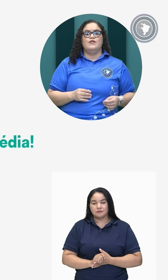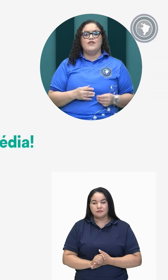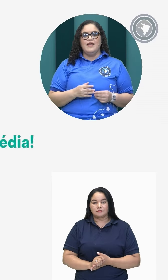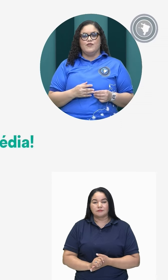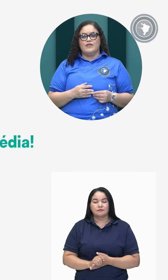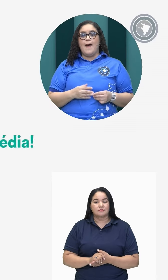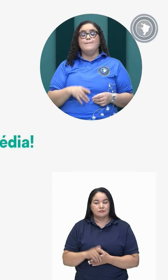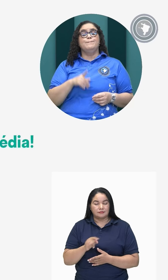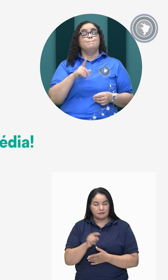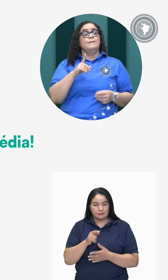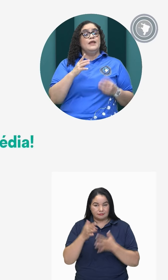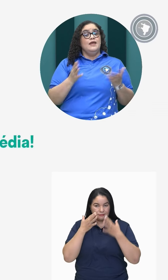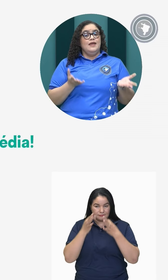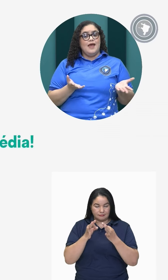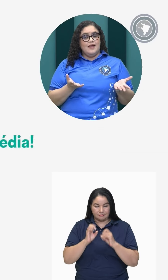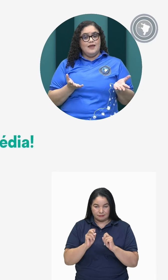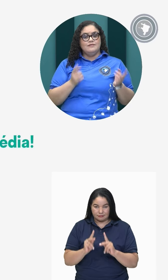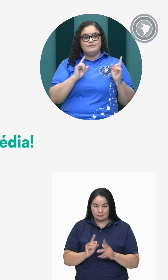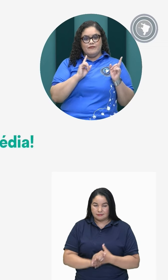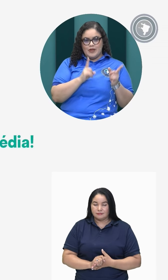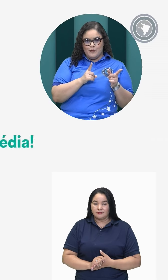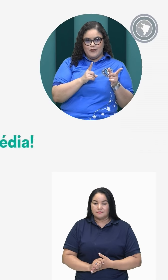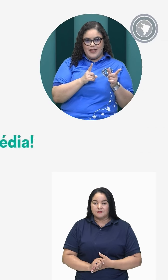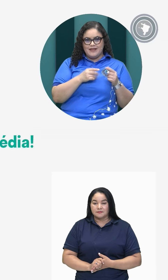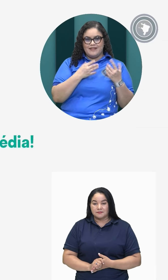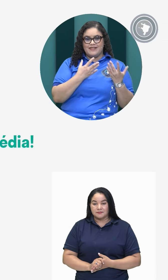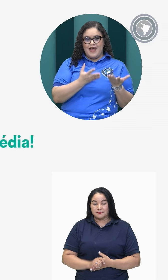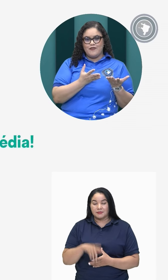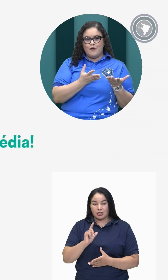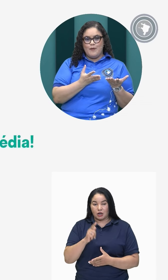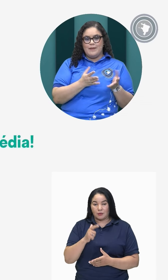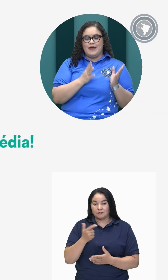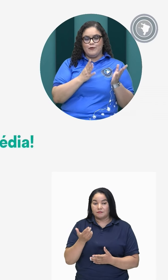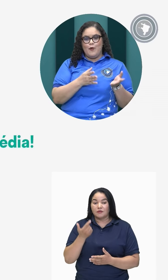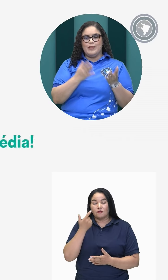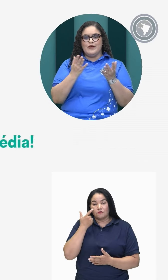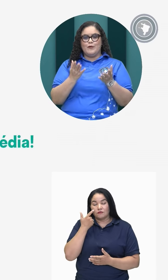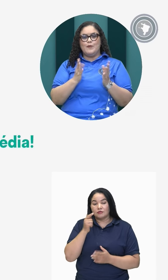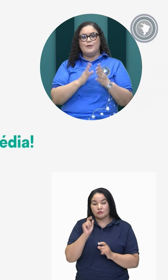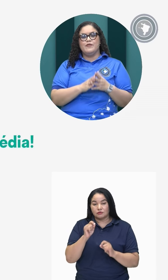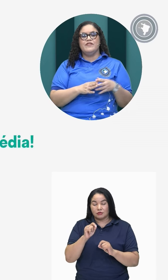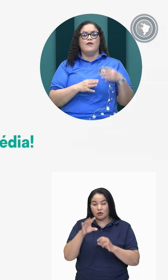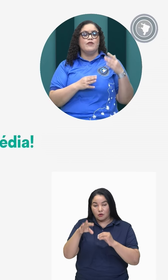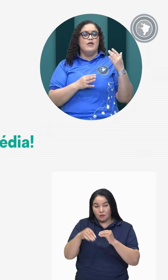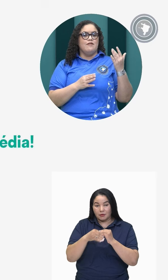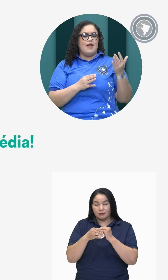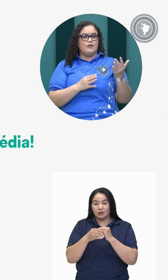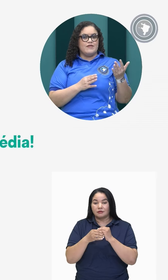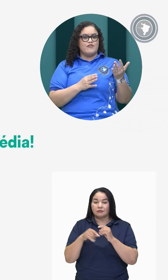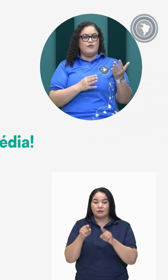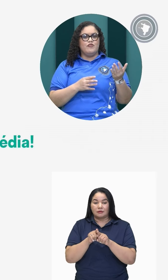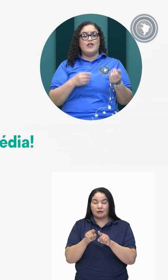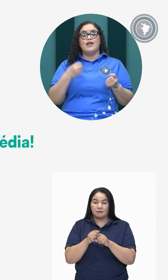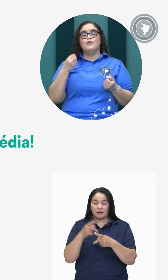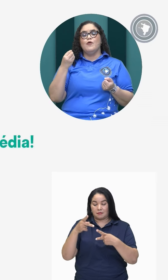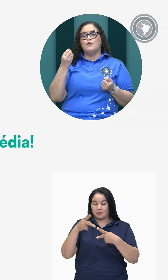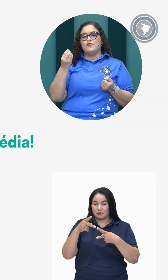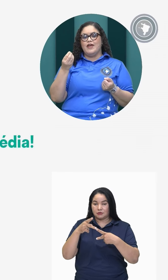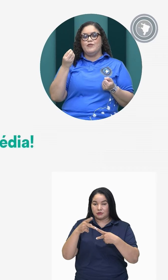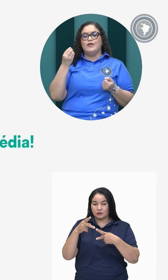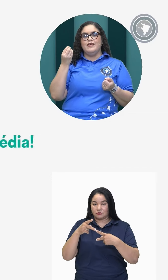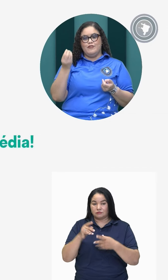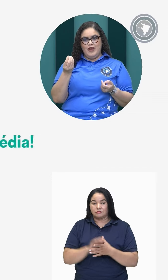fiquemos atentos a isso, tá? E aí, vimos, né, a necessidade de complemento, um complemento com preposição. Verbo transitivo